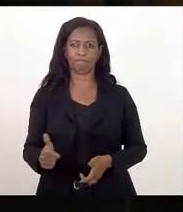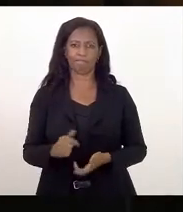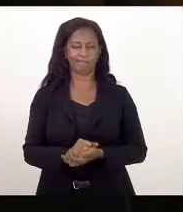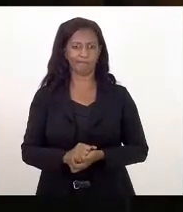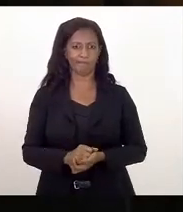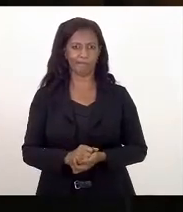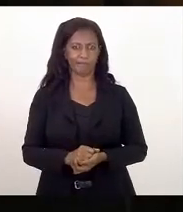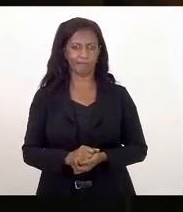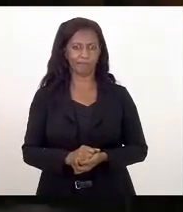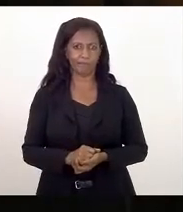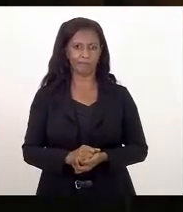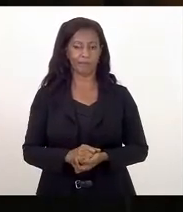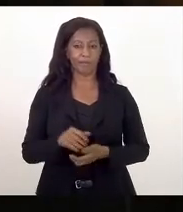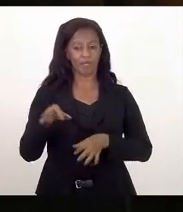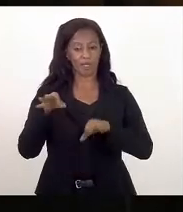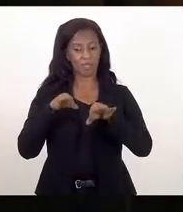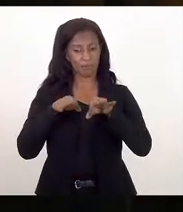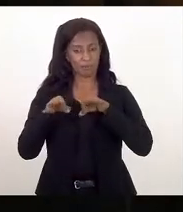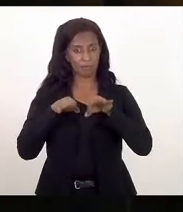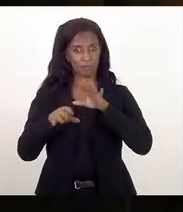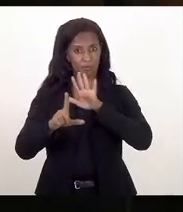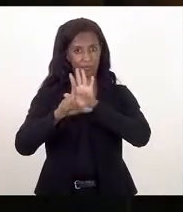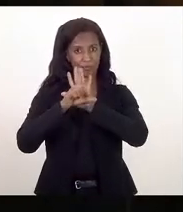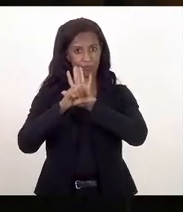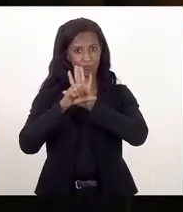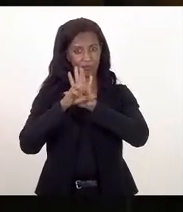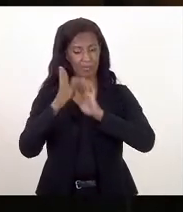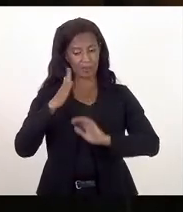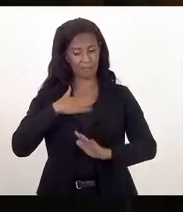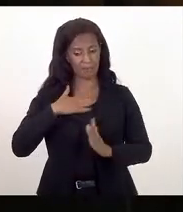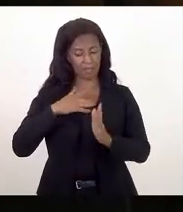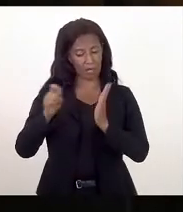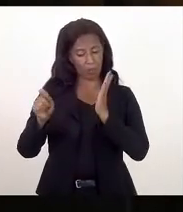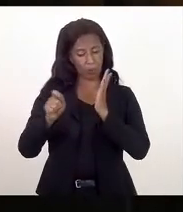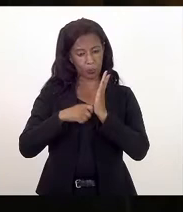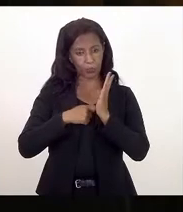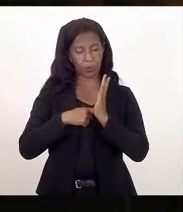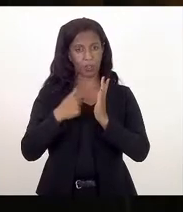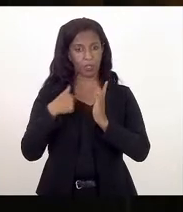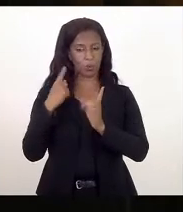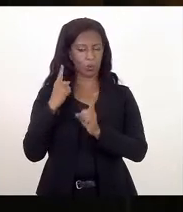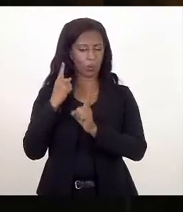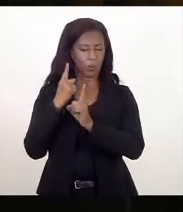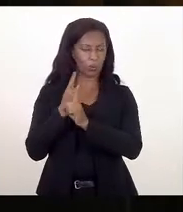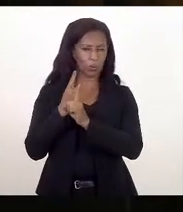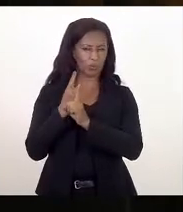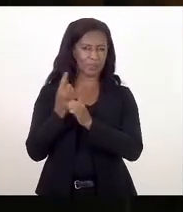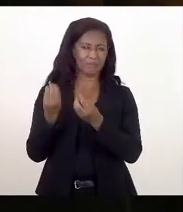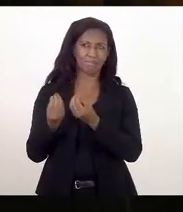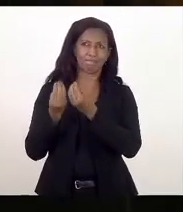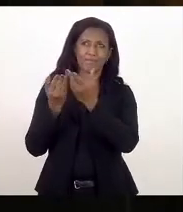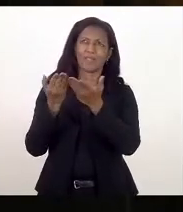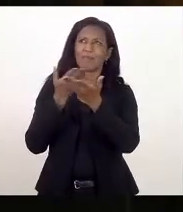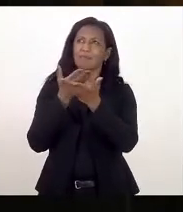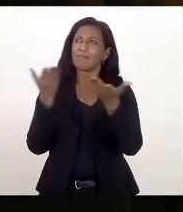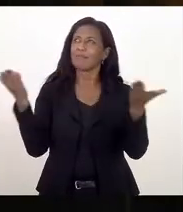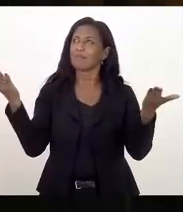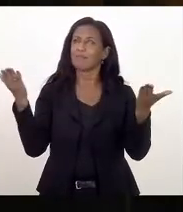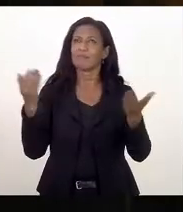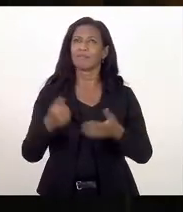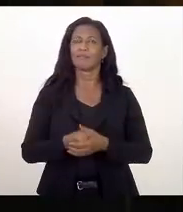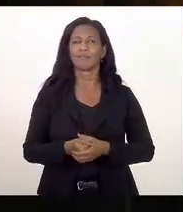Esse projeto de lei da minha autoria foi uma forma que eu encontrei para honrar os senhores e as senhoras.